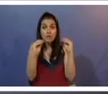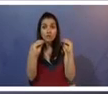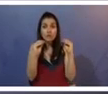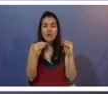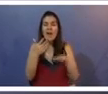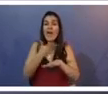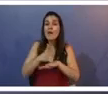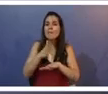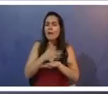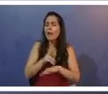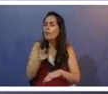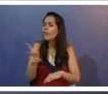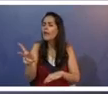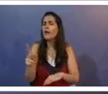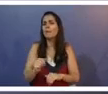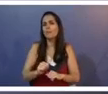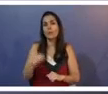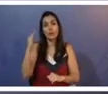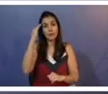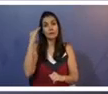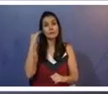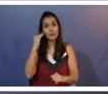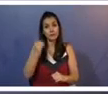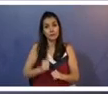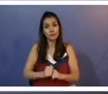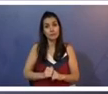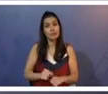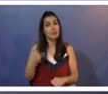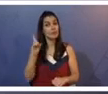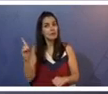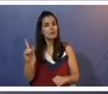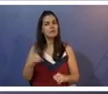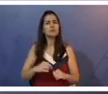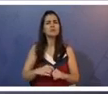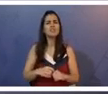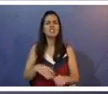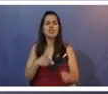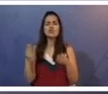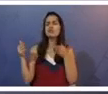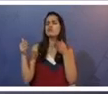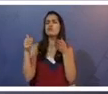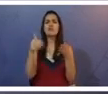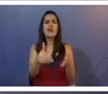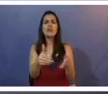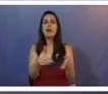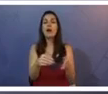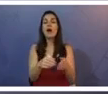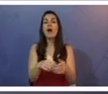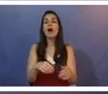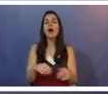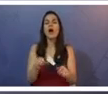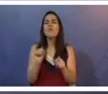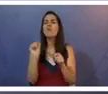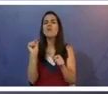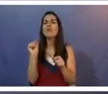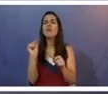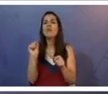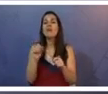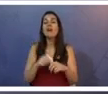prática recorrente entre os adolescentes. E isso está diretamente relacionado ao aumento